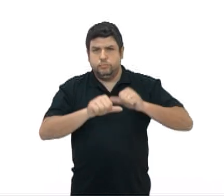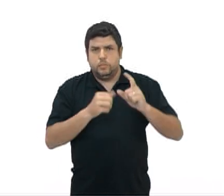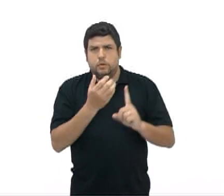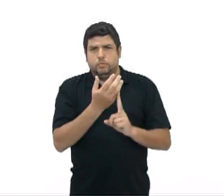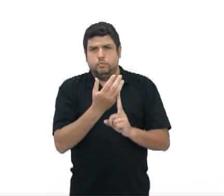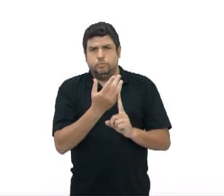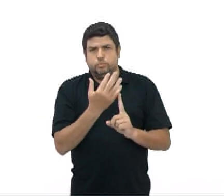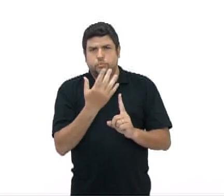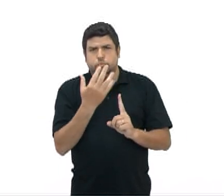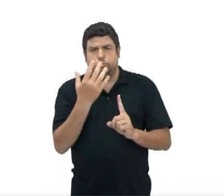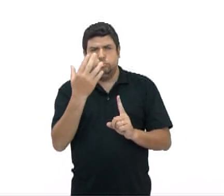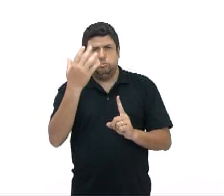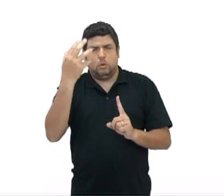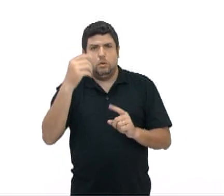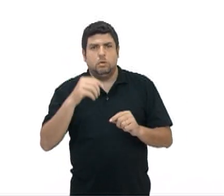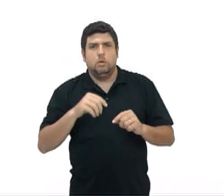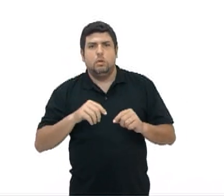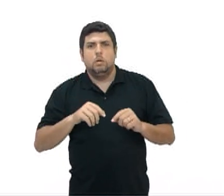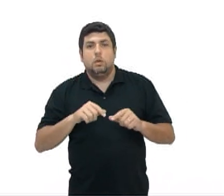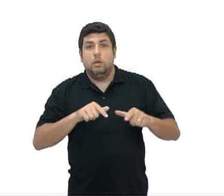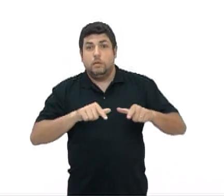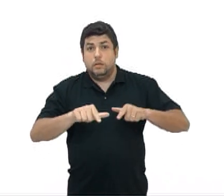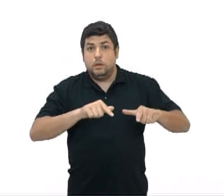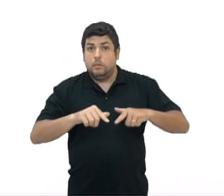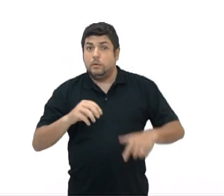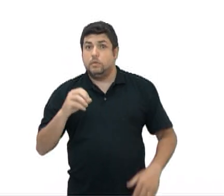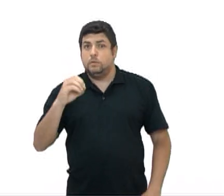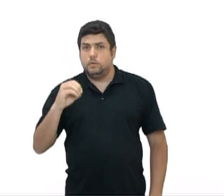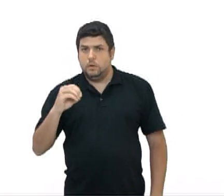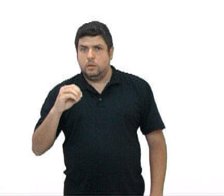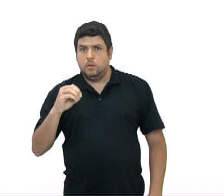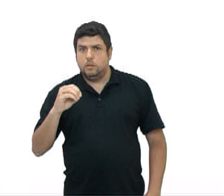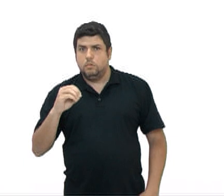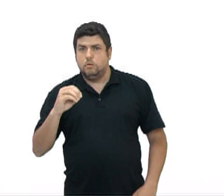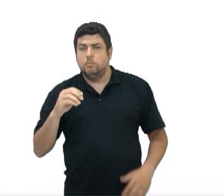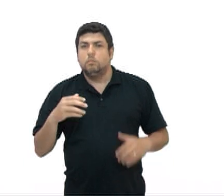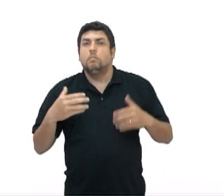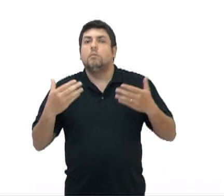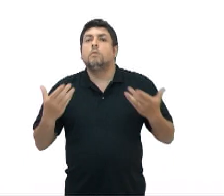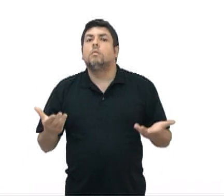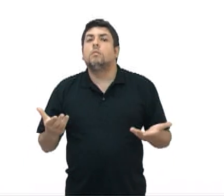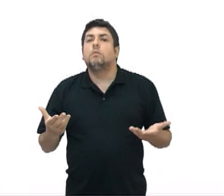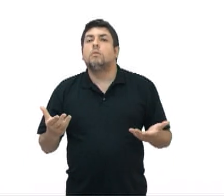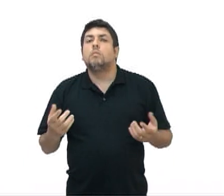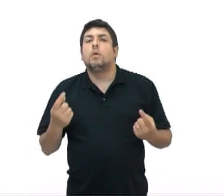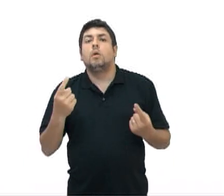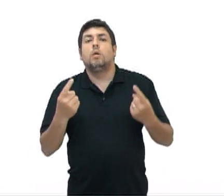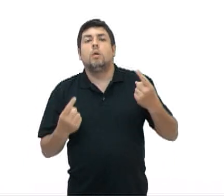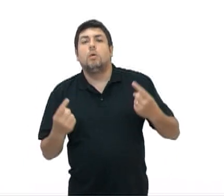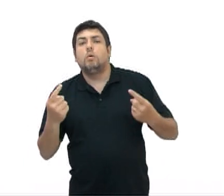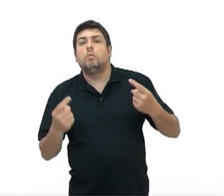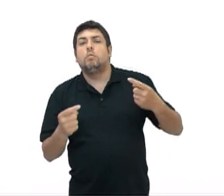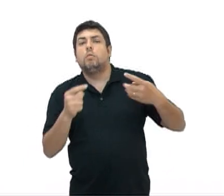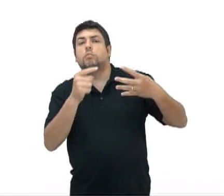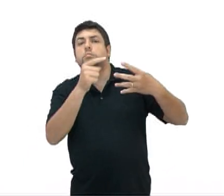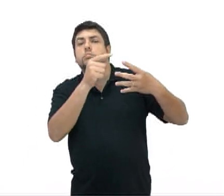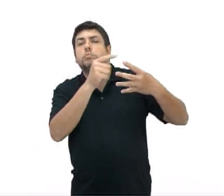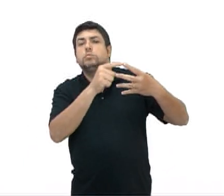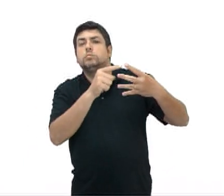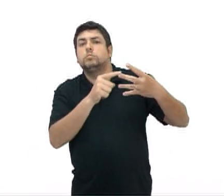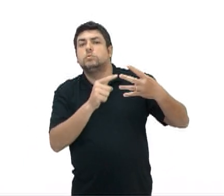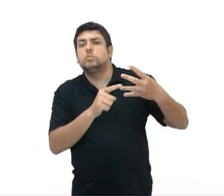envolve um trabalho nulo, podemos afirmar que o processo é adiabático,